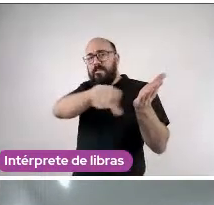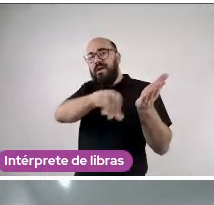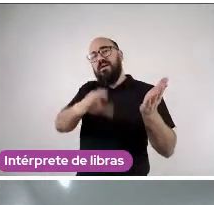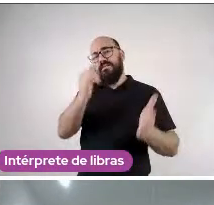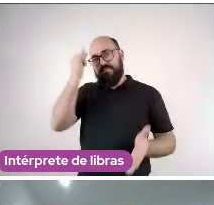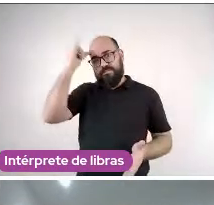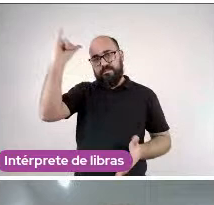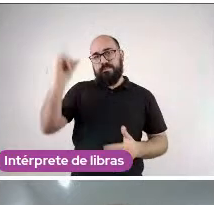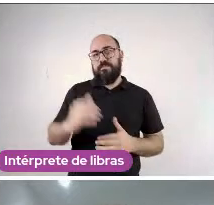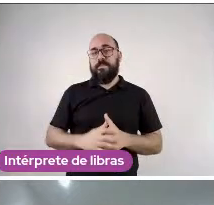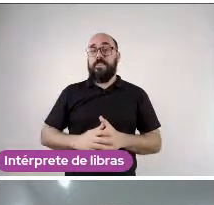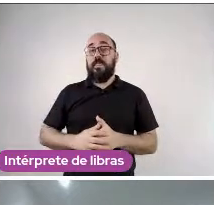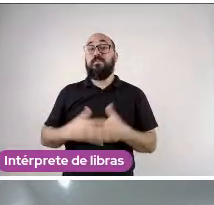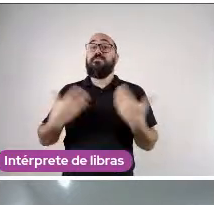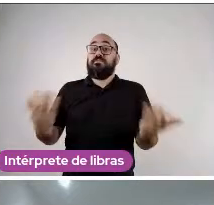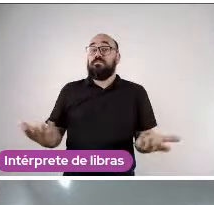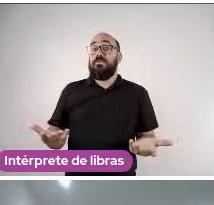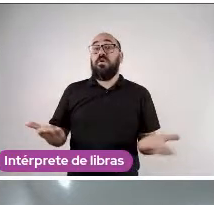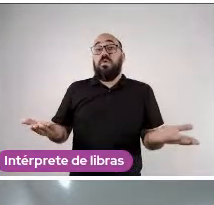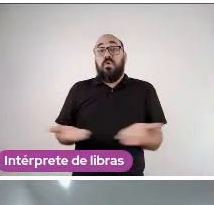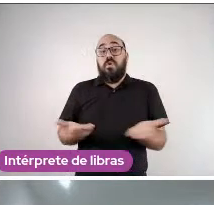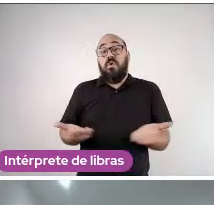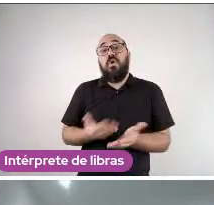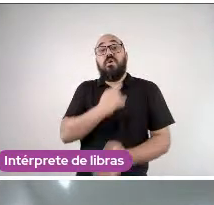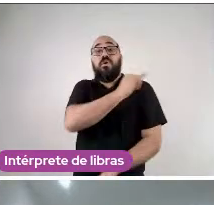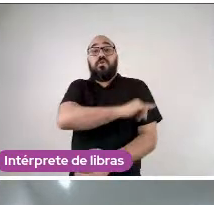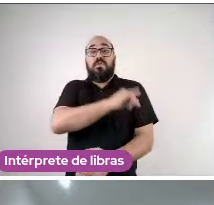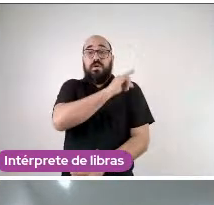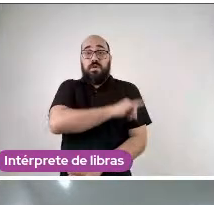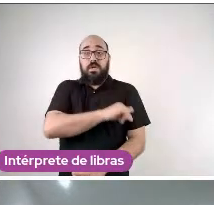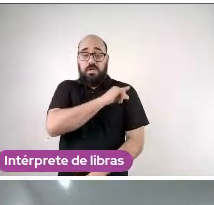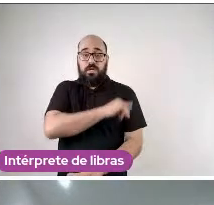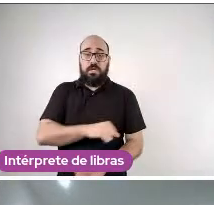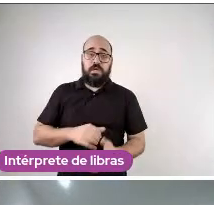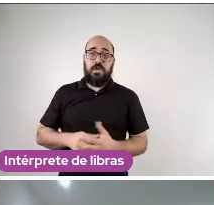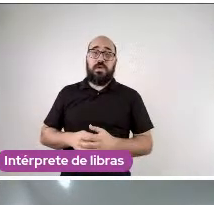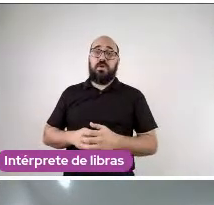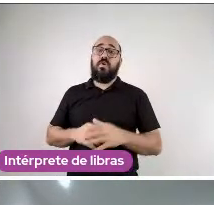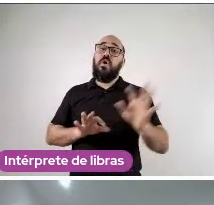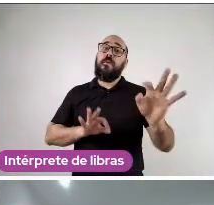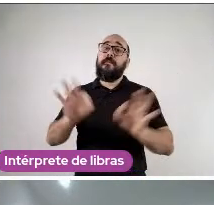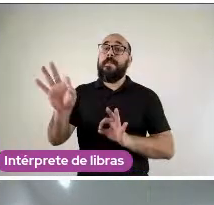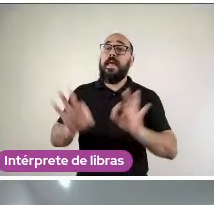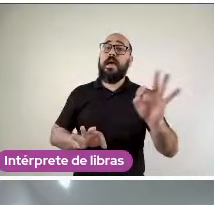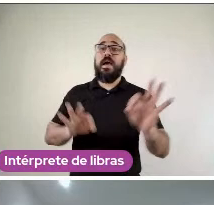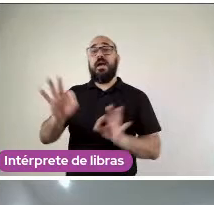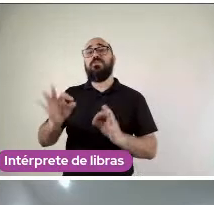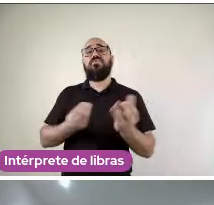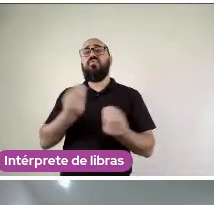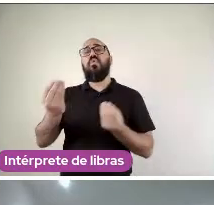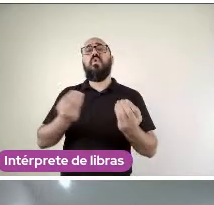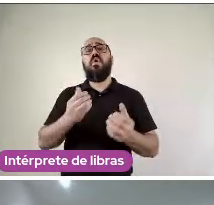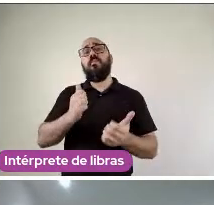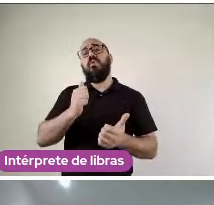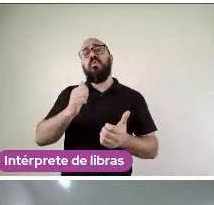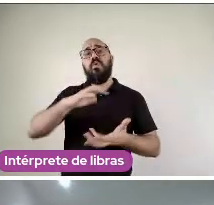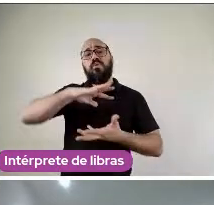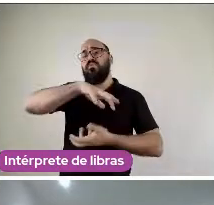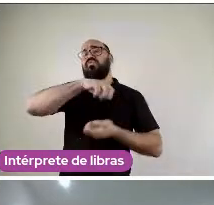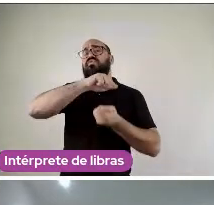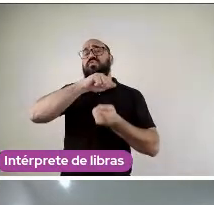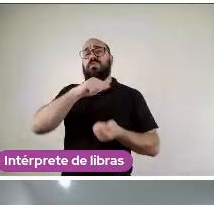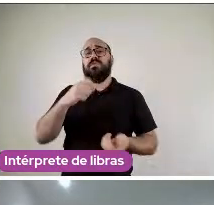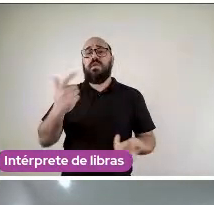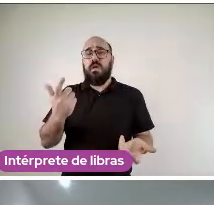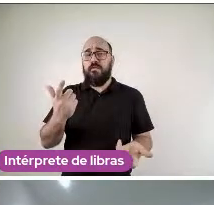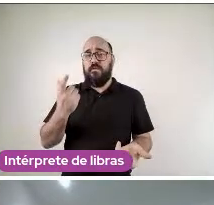nesse sentido, hoje a cidade do Rio de Janeiro, esse Plano de Desenvolvimento Sustentável e Ação Climática da cidade foi lançado